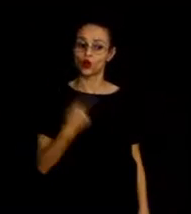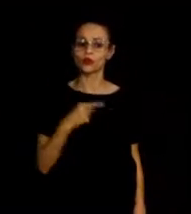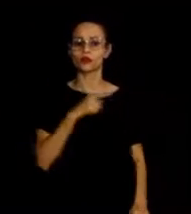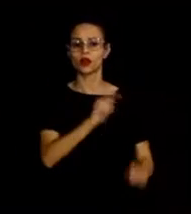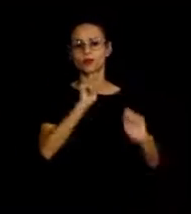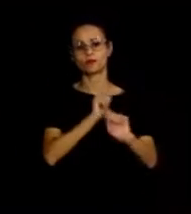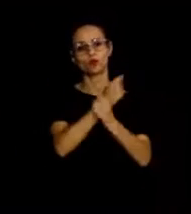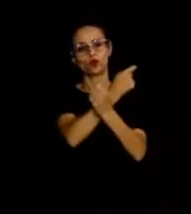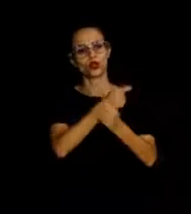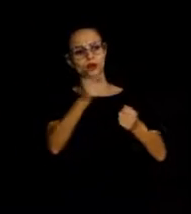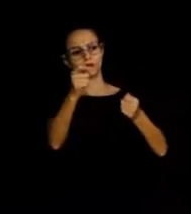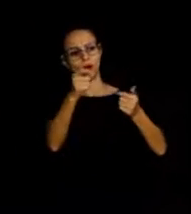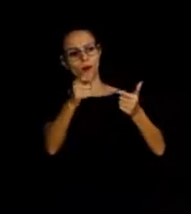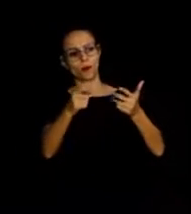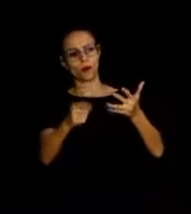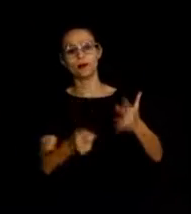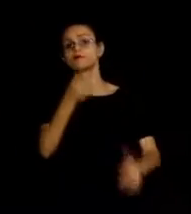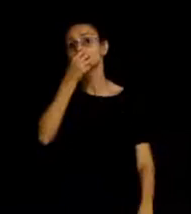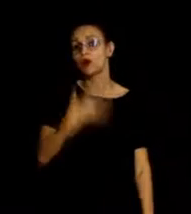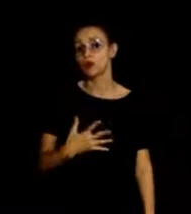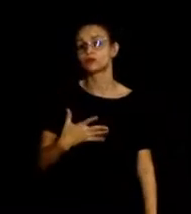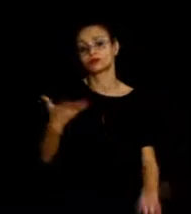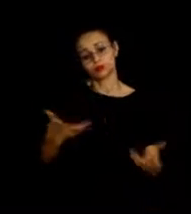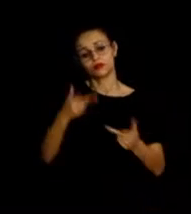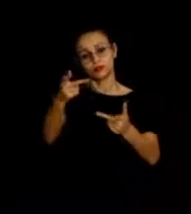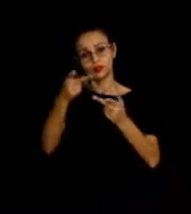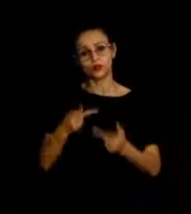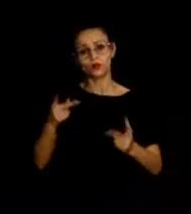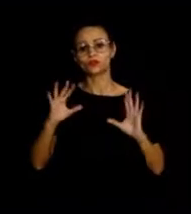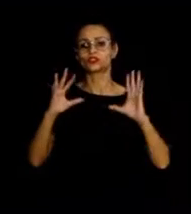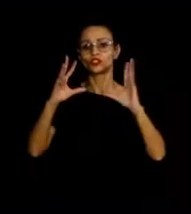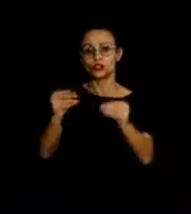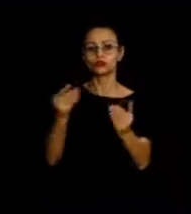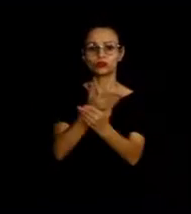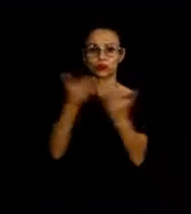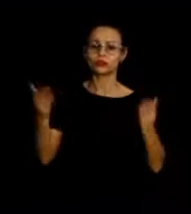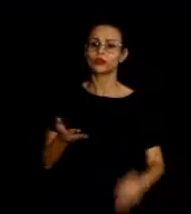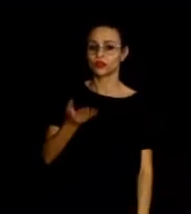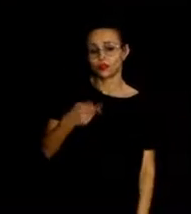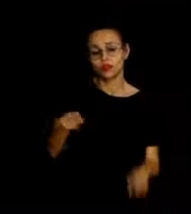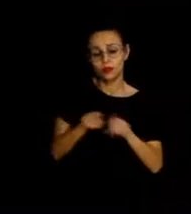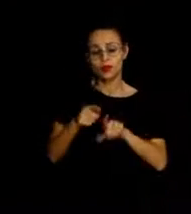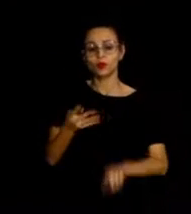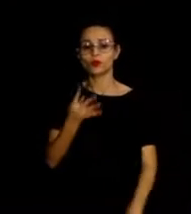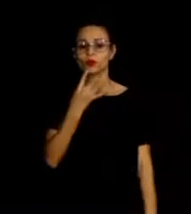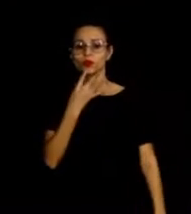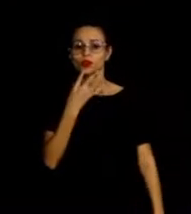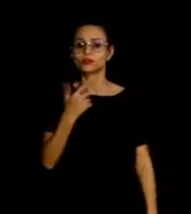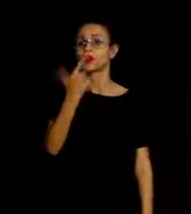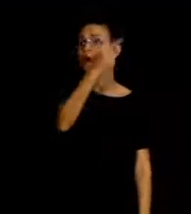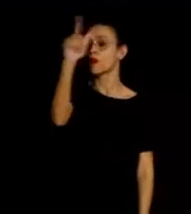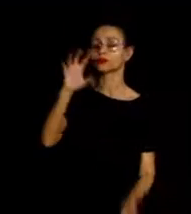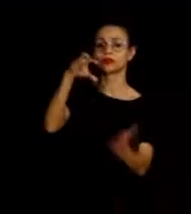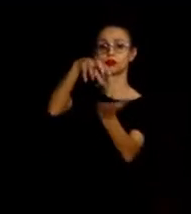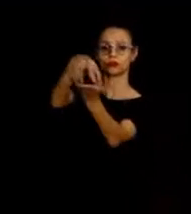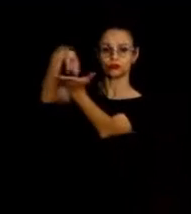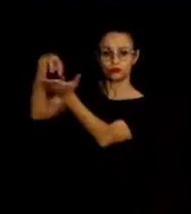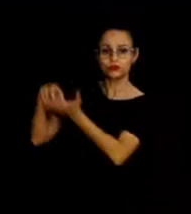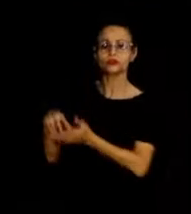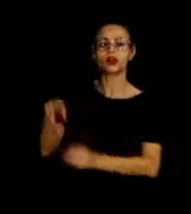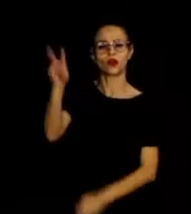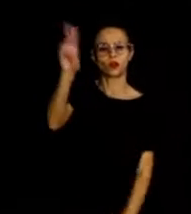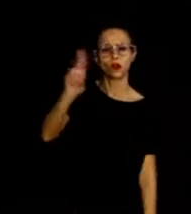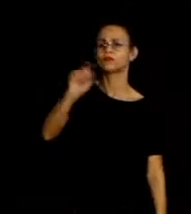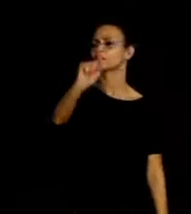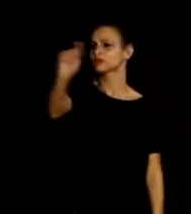tem de bom e aí faço o convite para que todas e todos também conheçam né As instituições ao redor